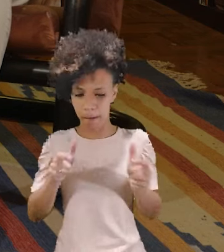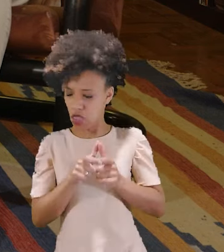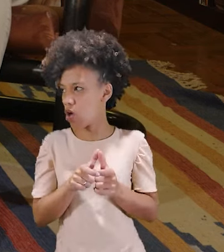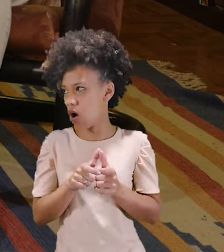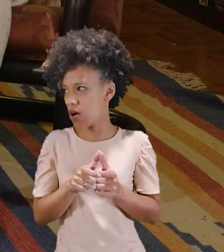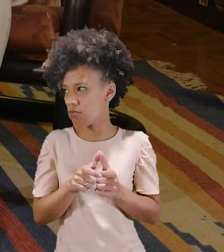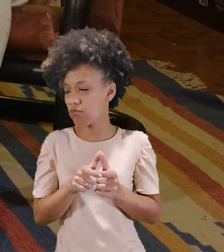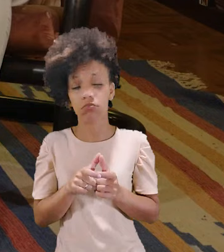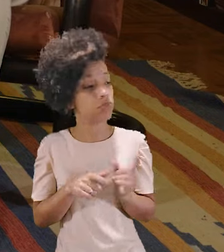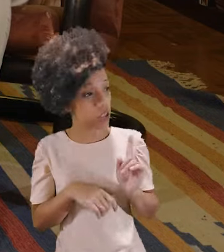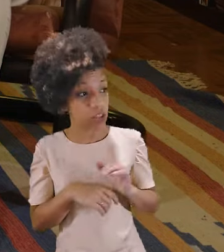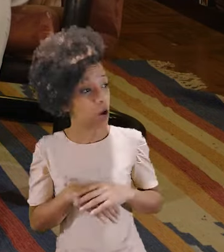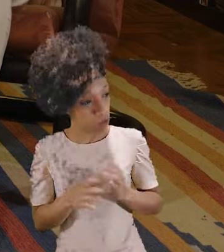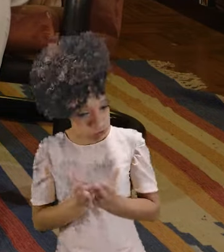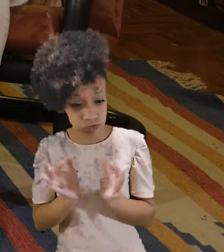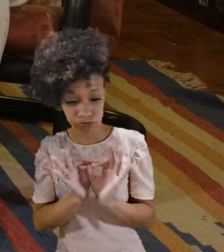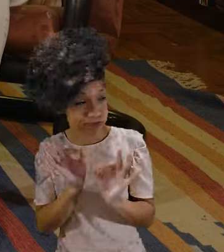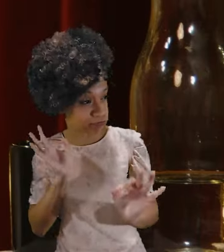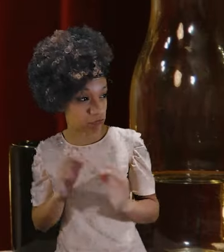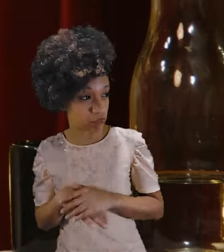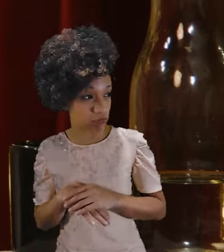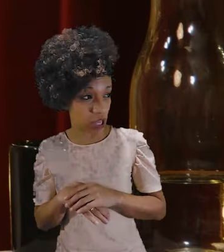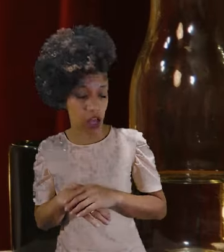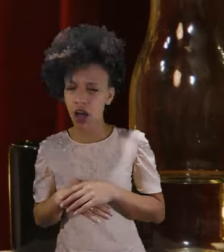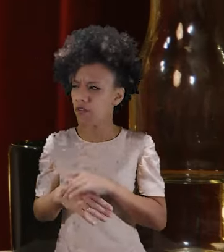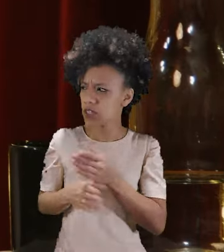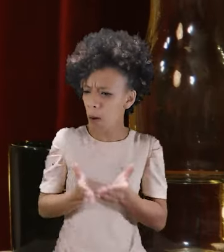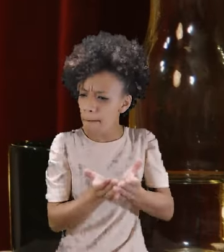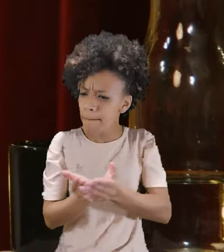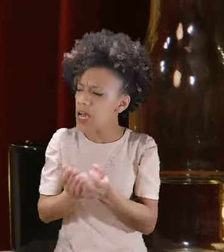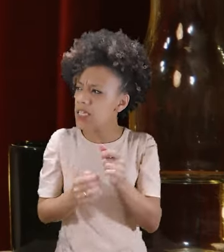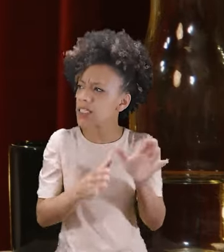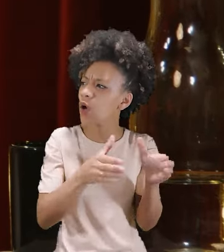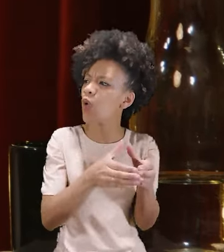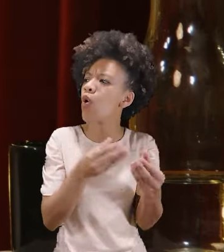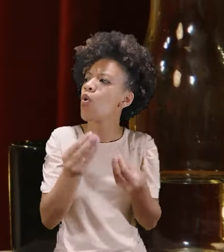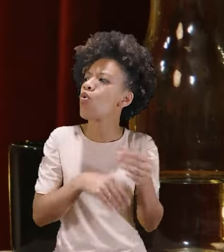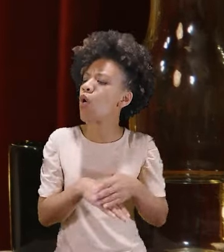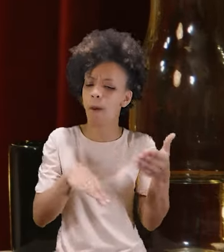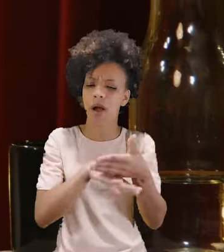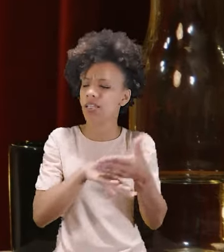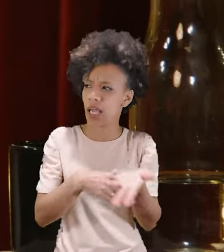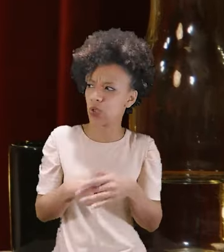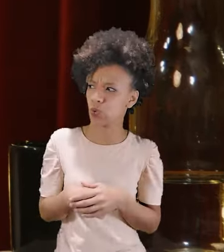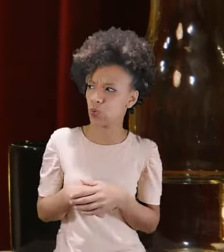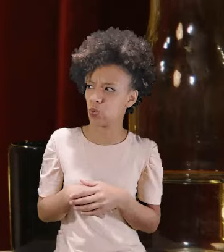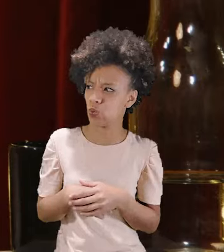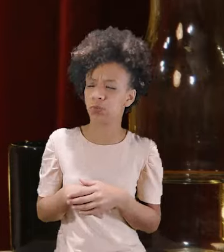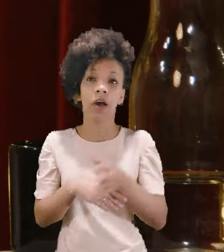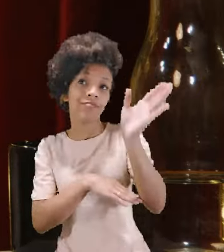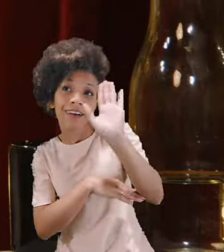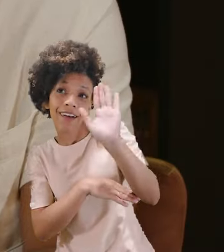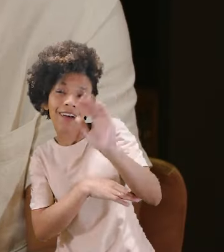navio menor né para passar por aí ou não não falava gigante gigante gigante já tá passando por ali essa comunidade Ribeirinha como é que é como é que é o acesso deles à vocês